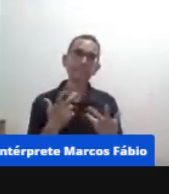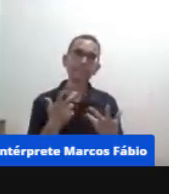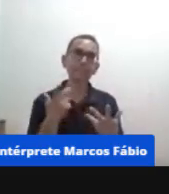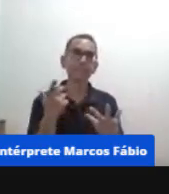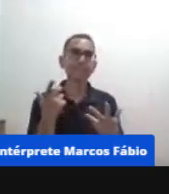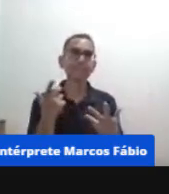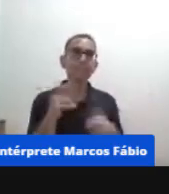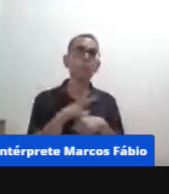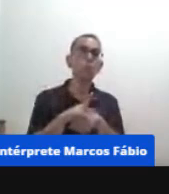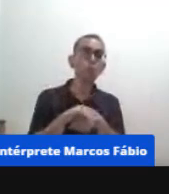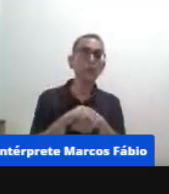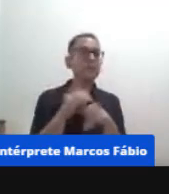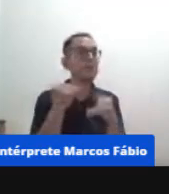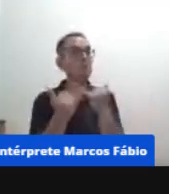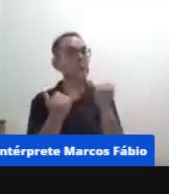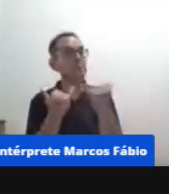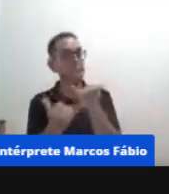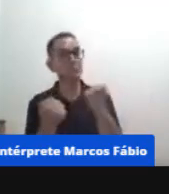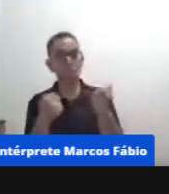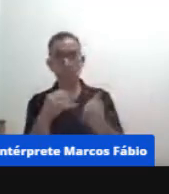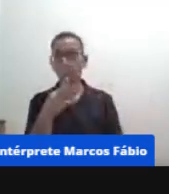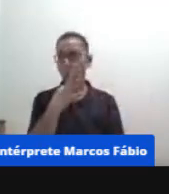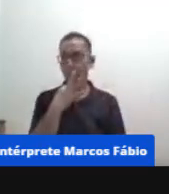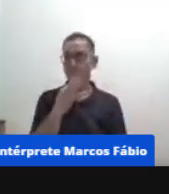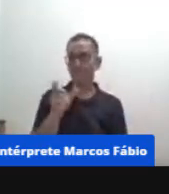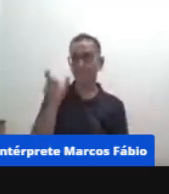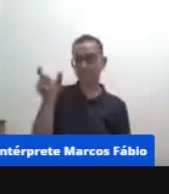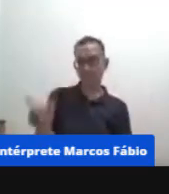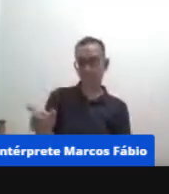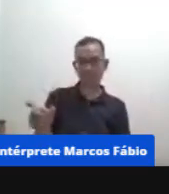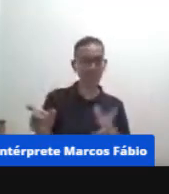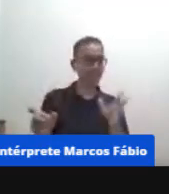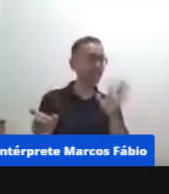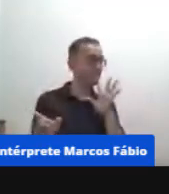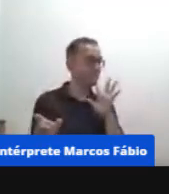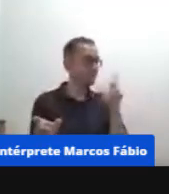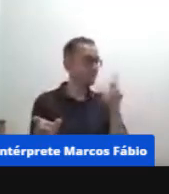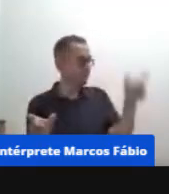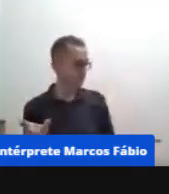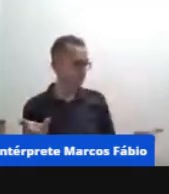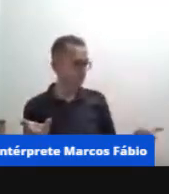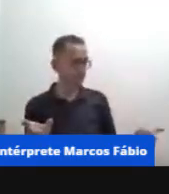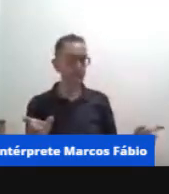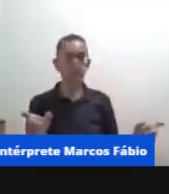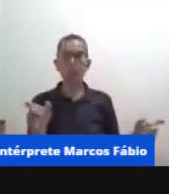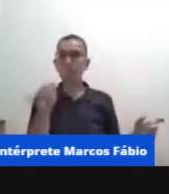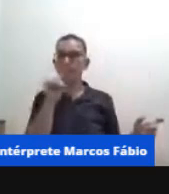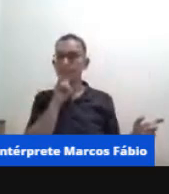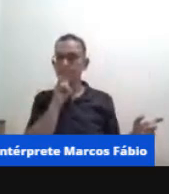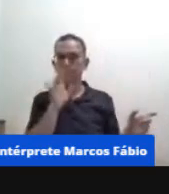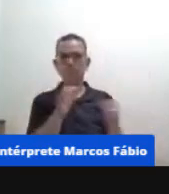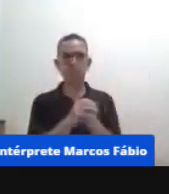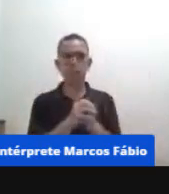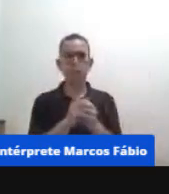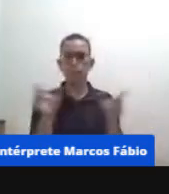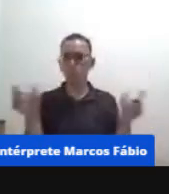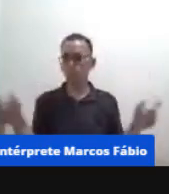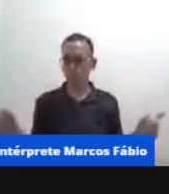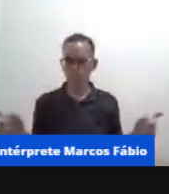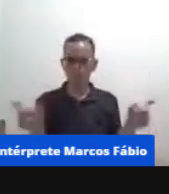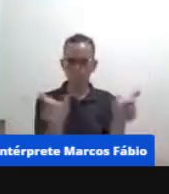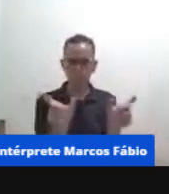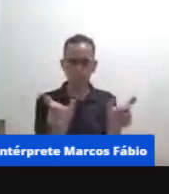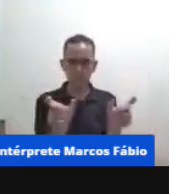está, até mesmo porque aqui, numa atividade como essa, por exemplo, a gente tem uma relação de uso de imagens. Então, eu